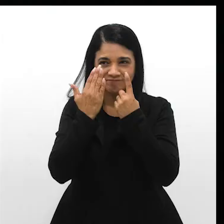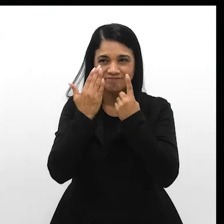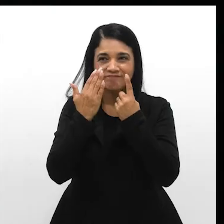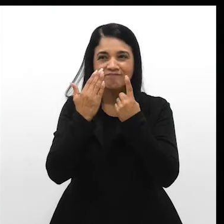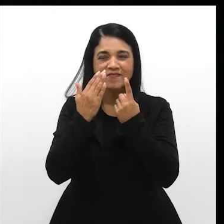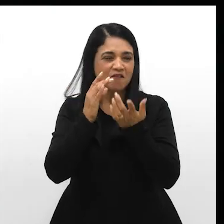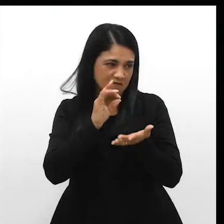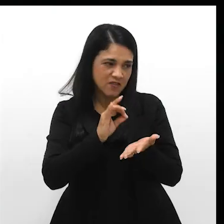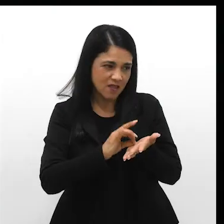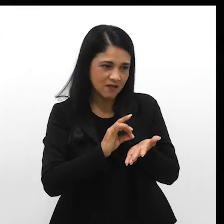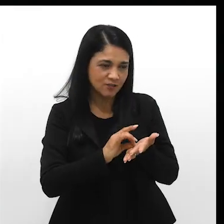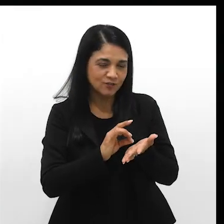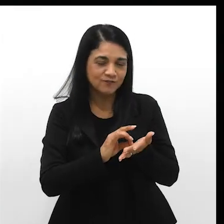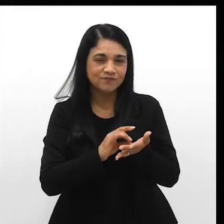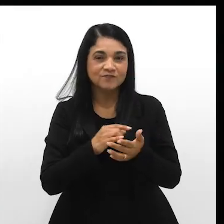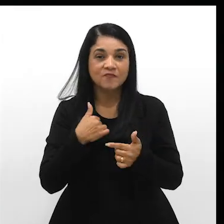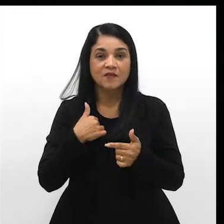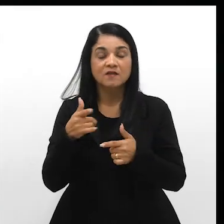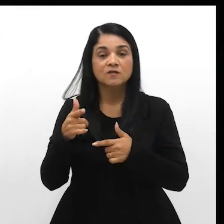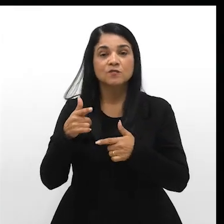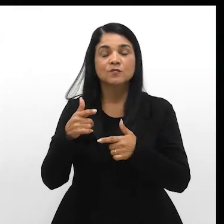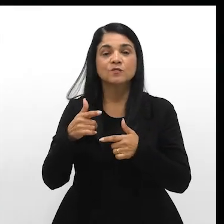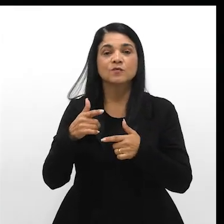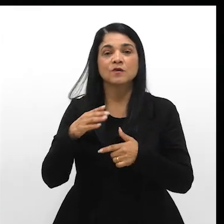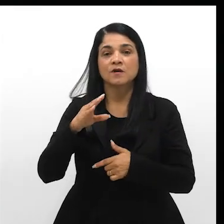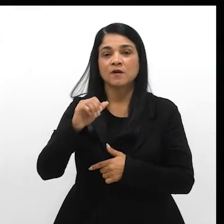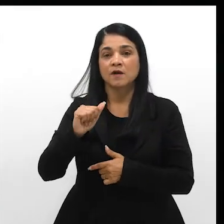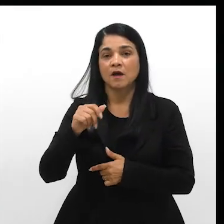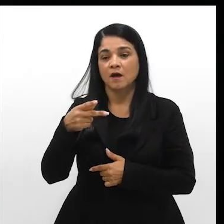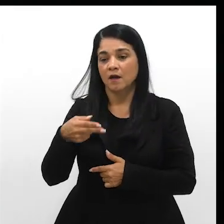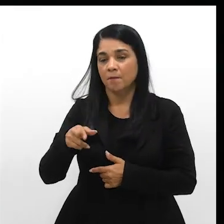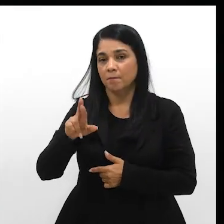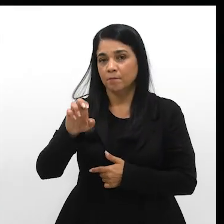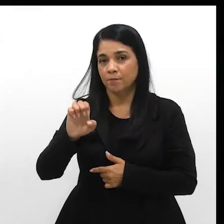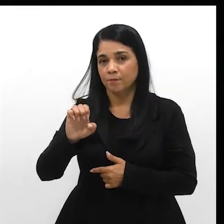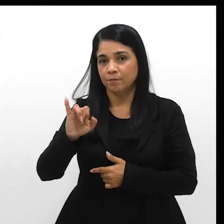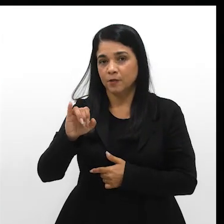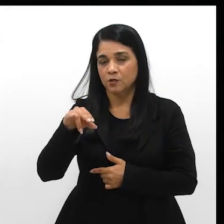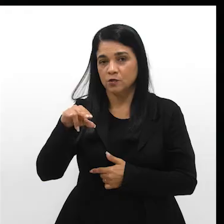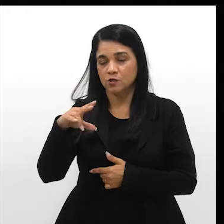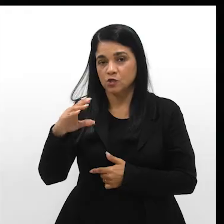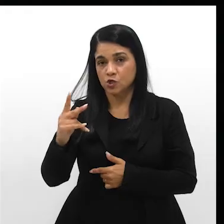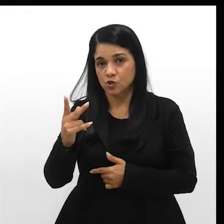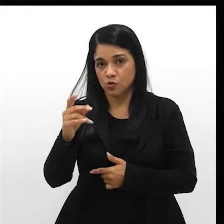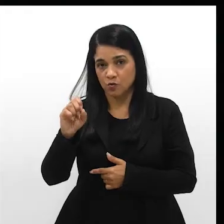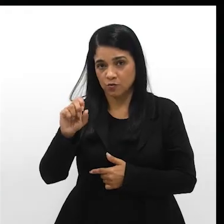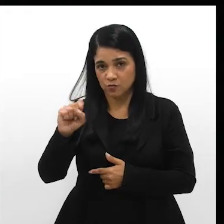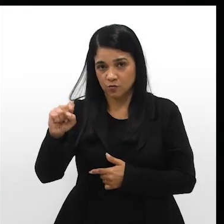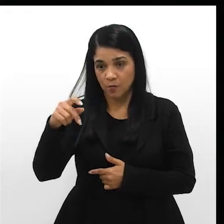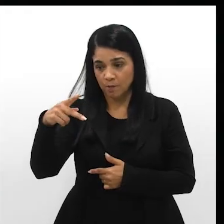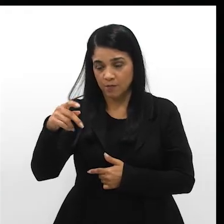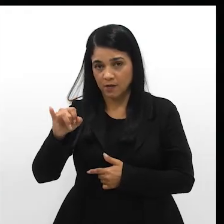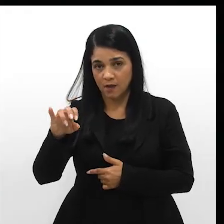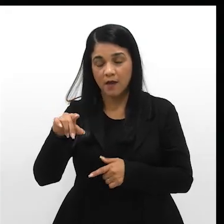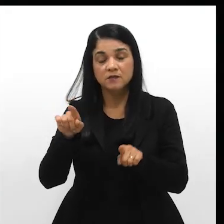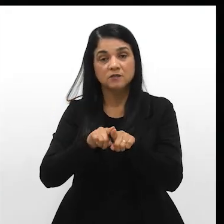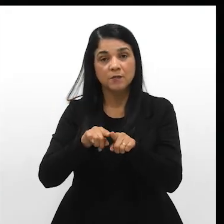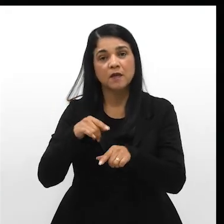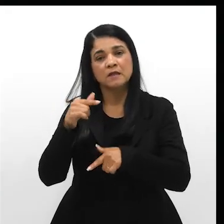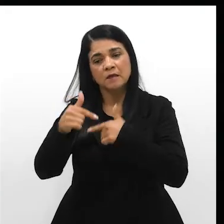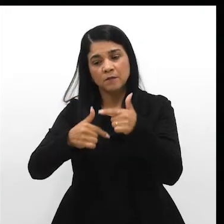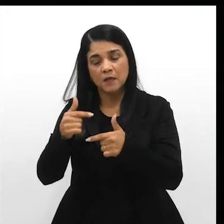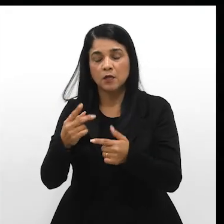primeiros. Bom. É verdade. Meus primeiros trabalhos lá na Capixosa do Pilares, acho que é muito do aprendizado também com o João 30,